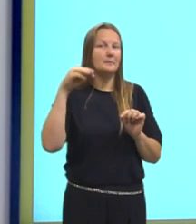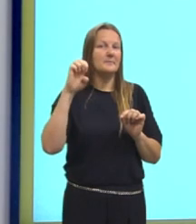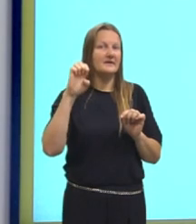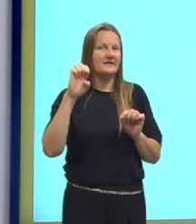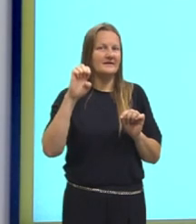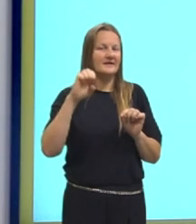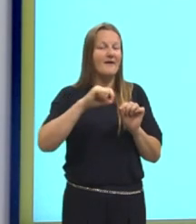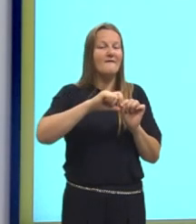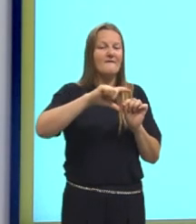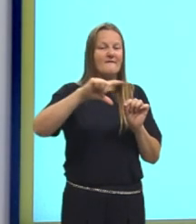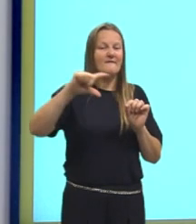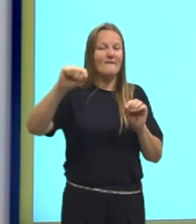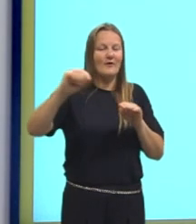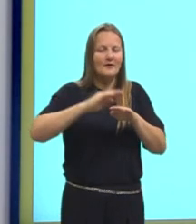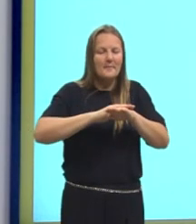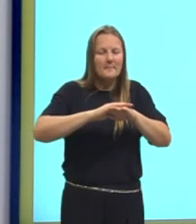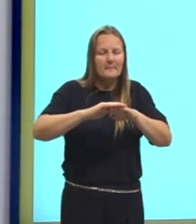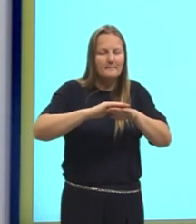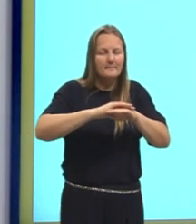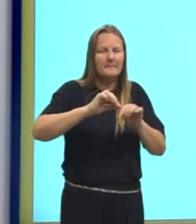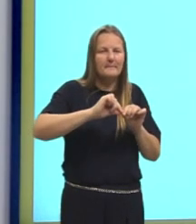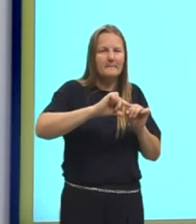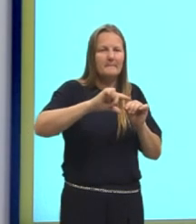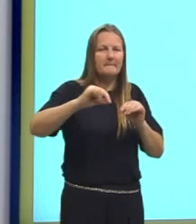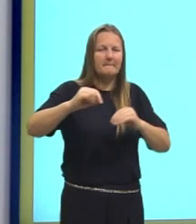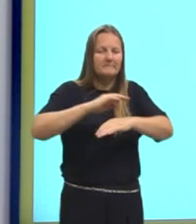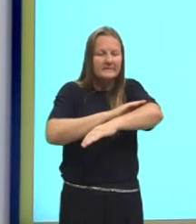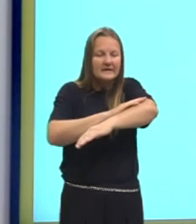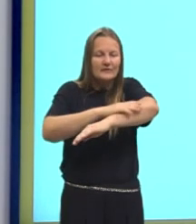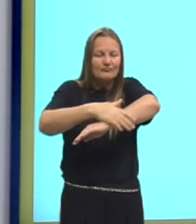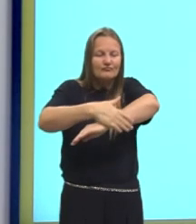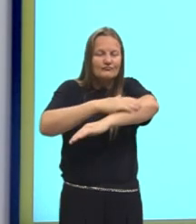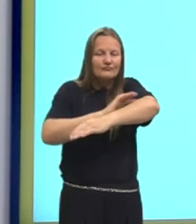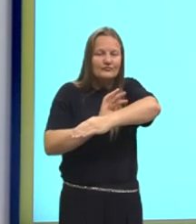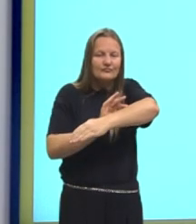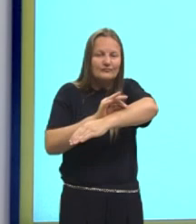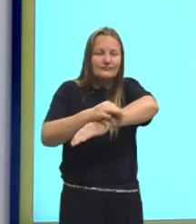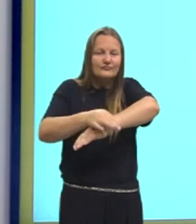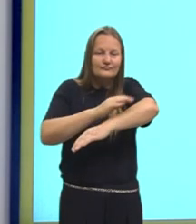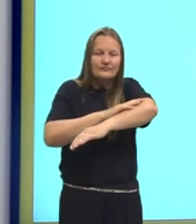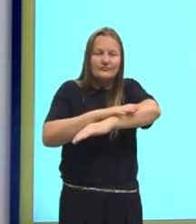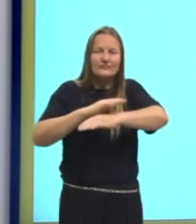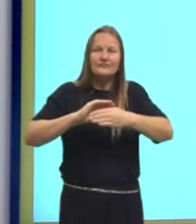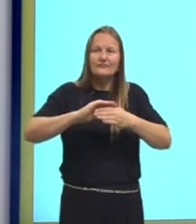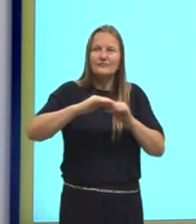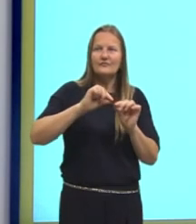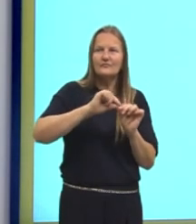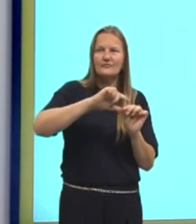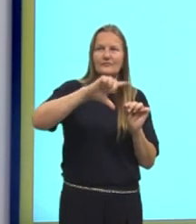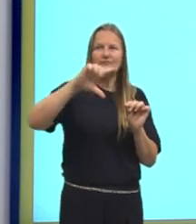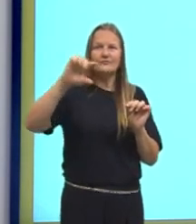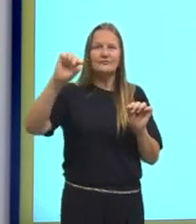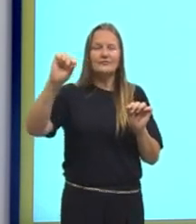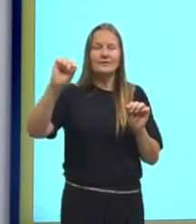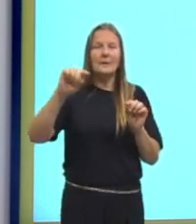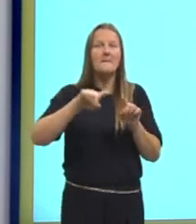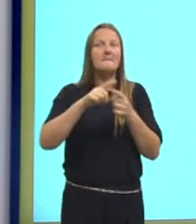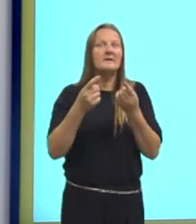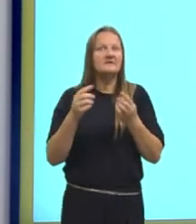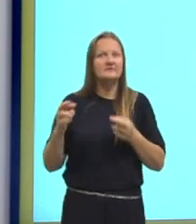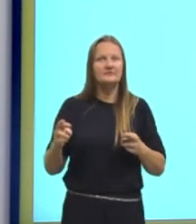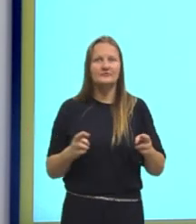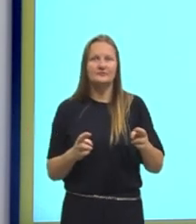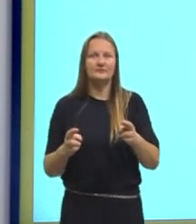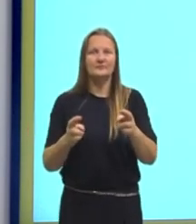quem se traumatizou do Enem anterior né já ficou aí com o pisca alerta ligado mas não ela mudou totalmente o rumo e